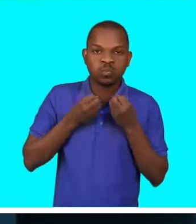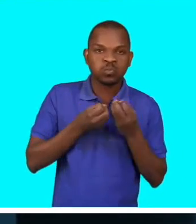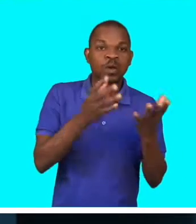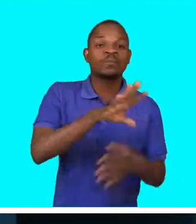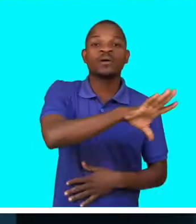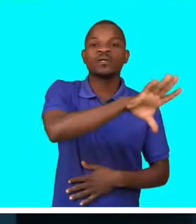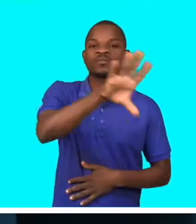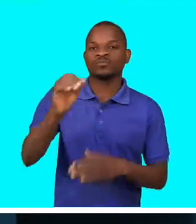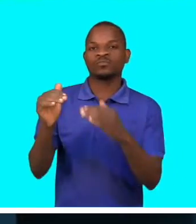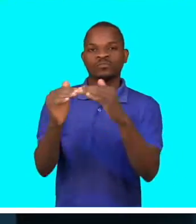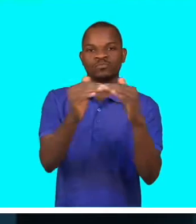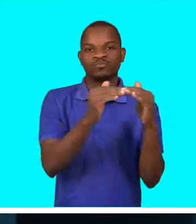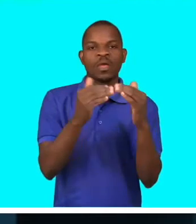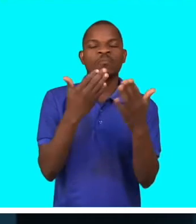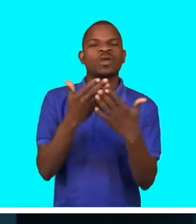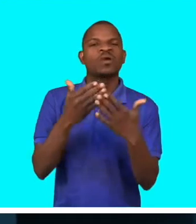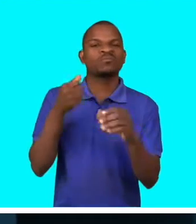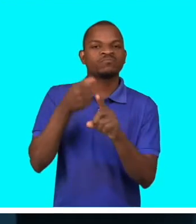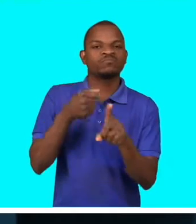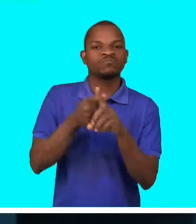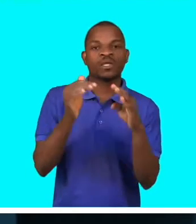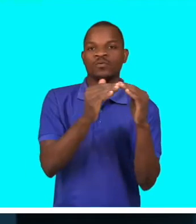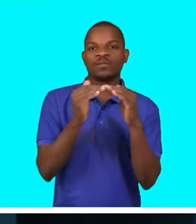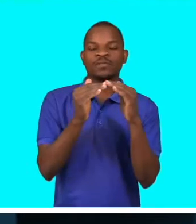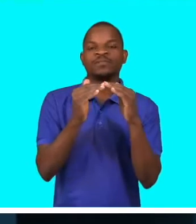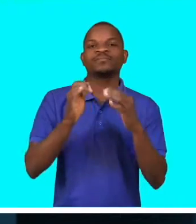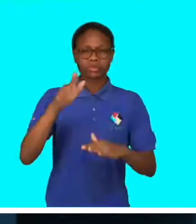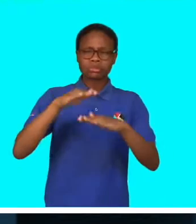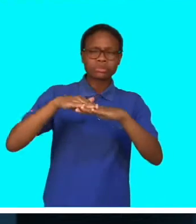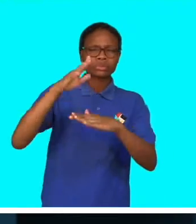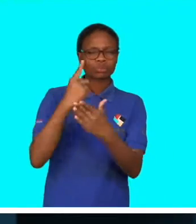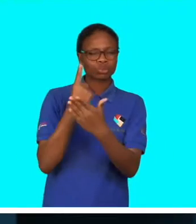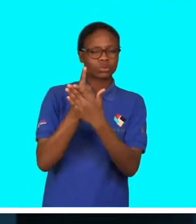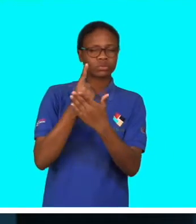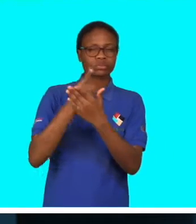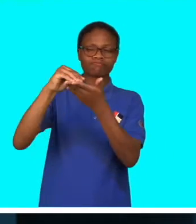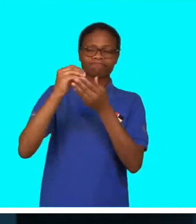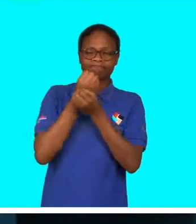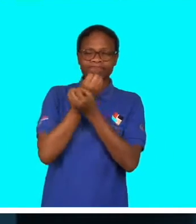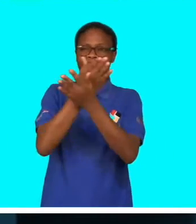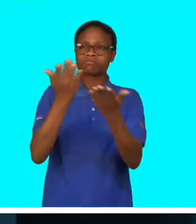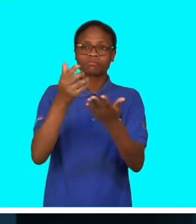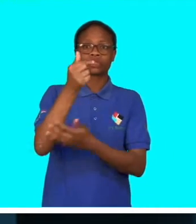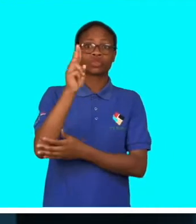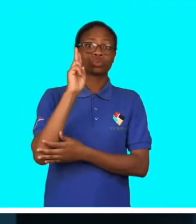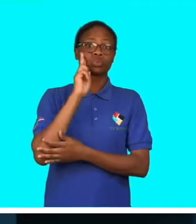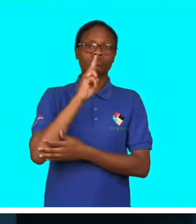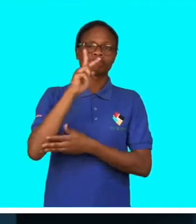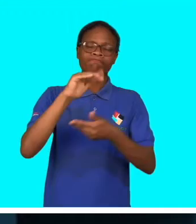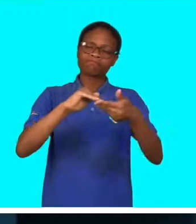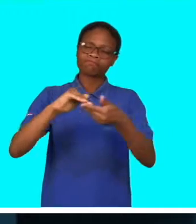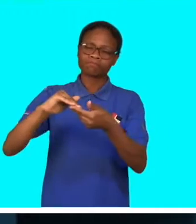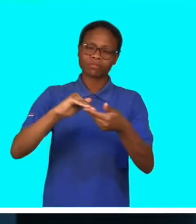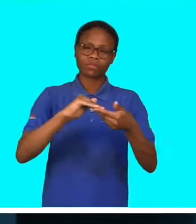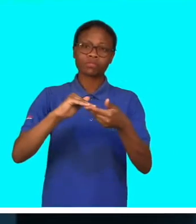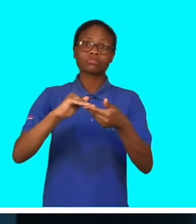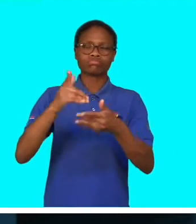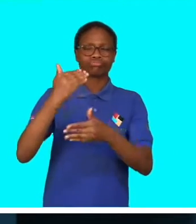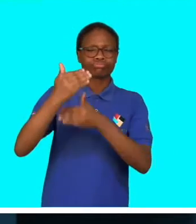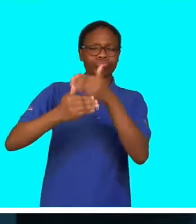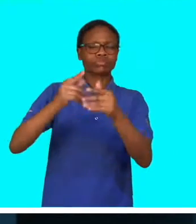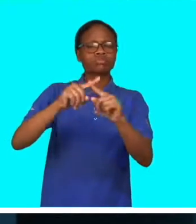informação a todos, de uma forma igual, para lutar por uma igualidade. Para garantir maior acesso à informação, a TV Surdo e